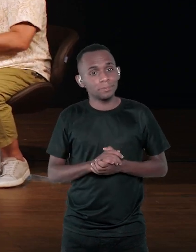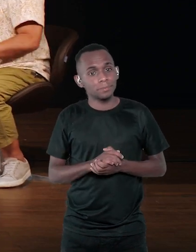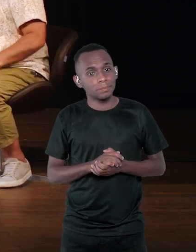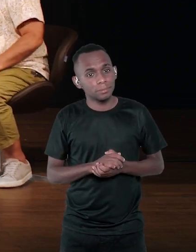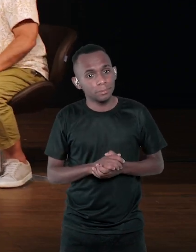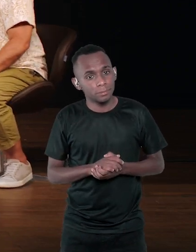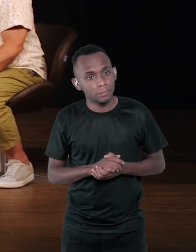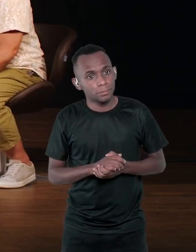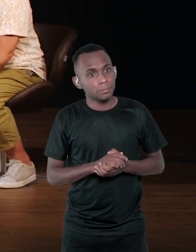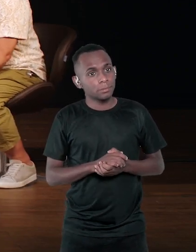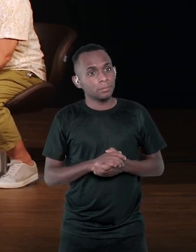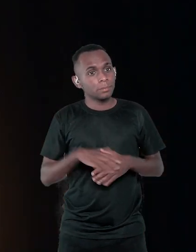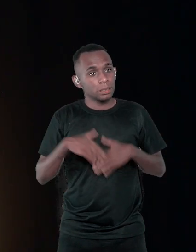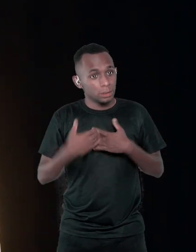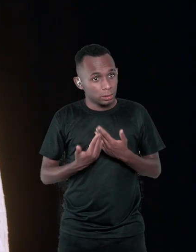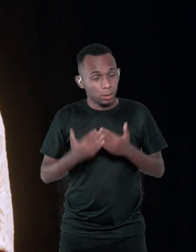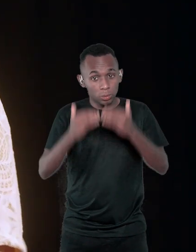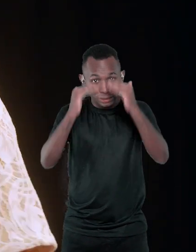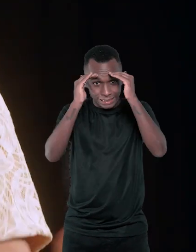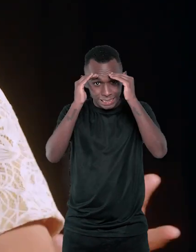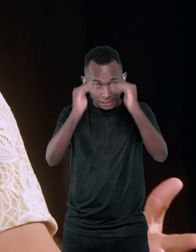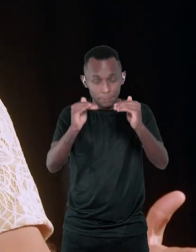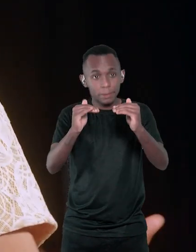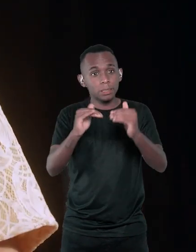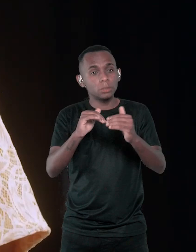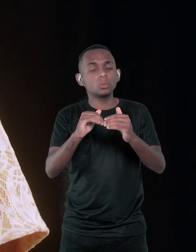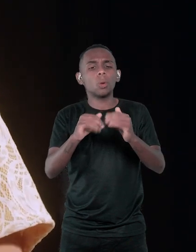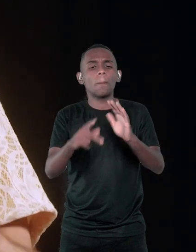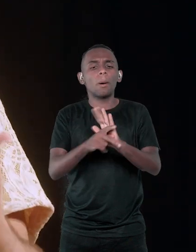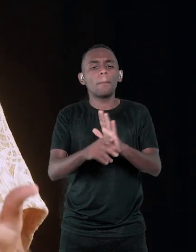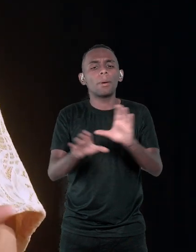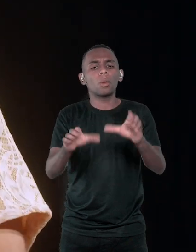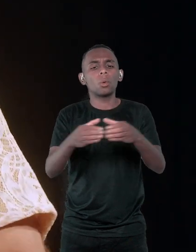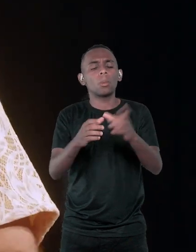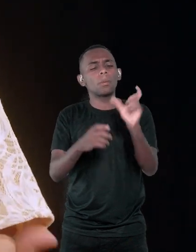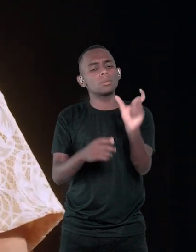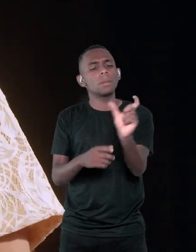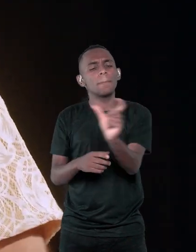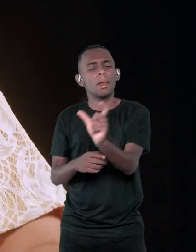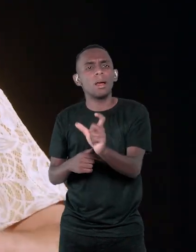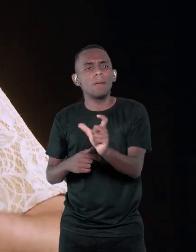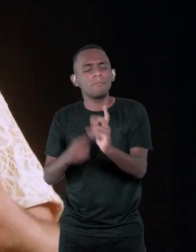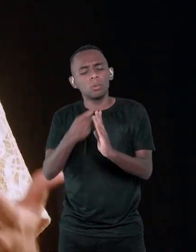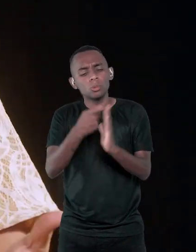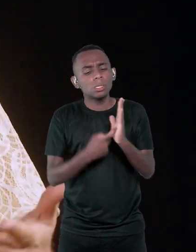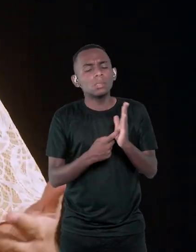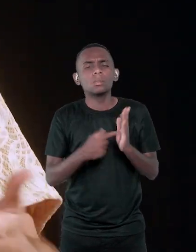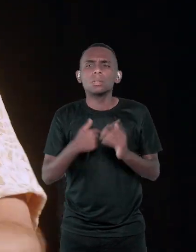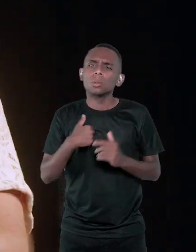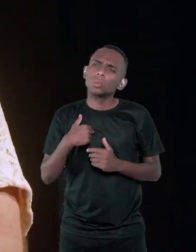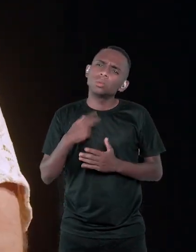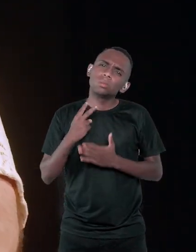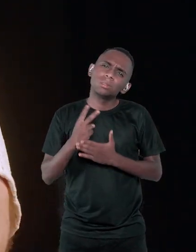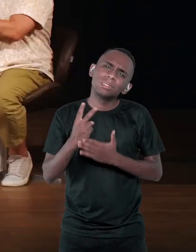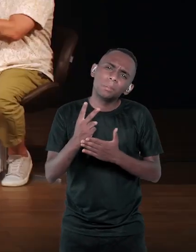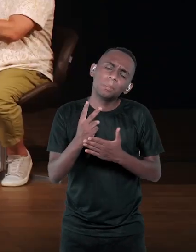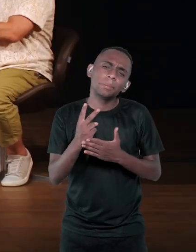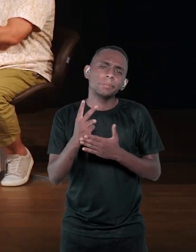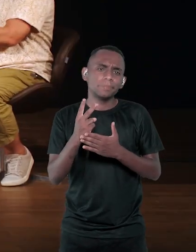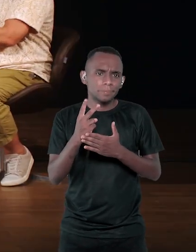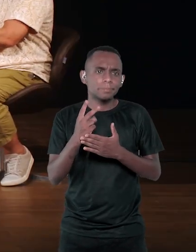sim, esse respeito aqui, às palavras, é alguma coisa que sempre me seguiu,